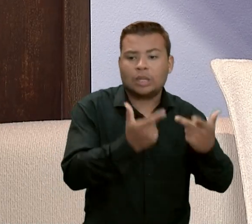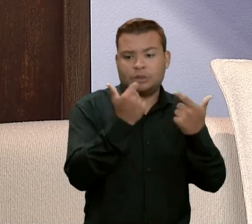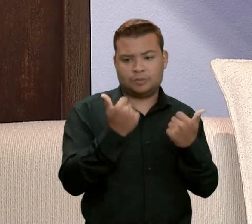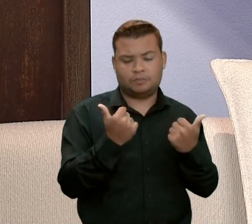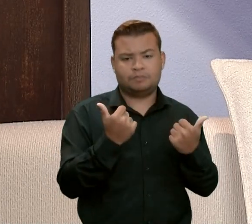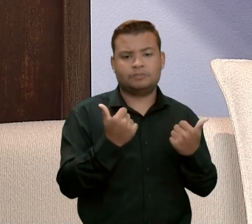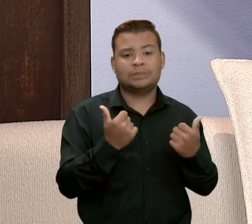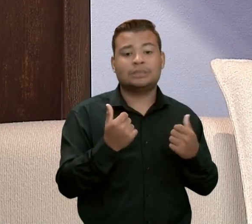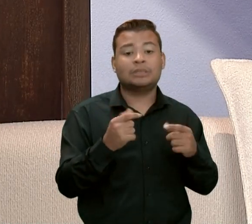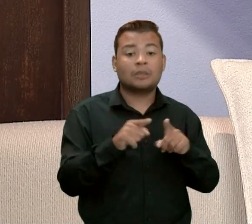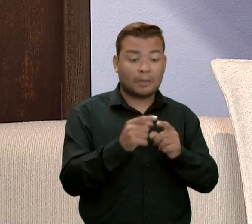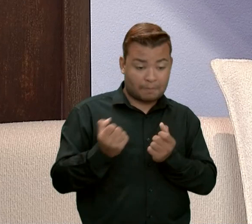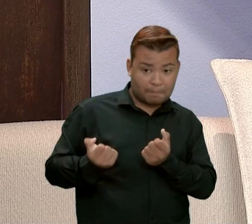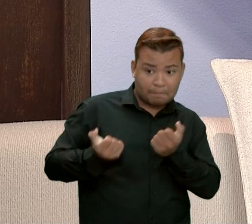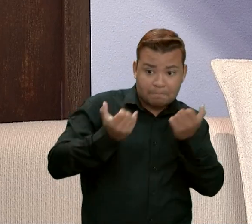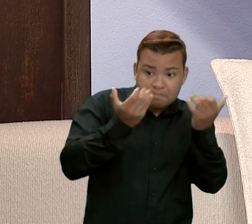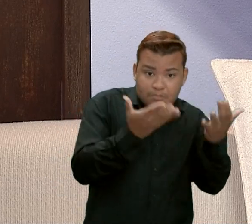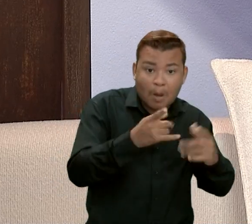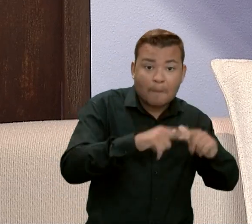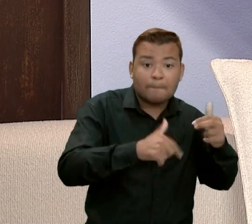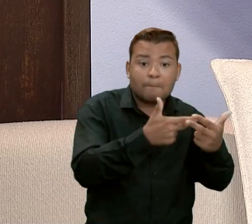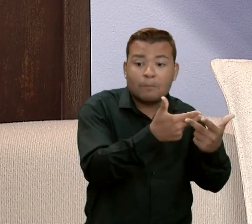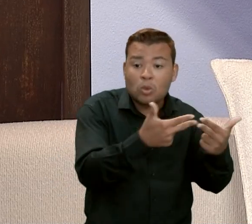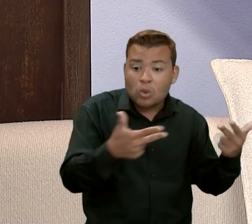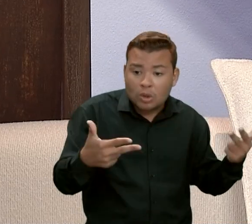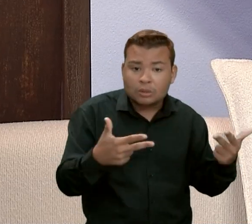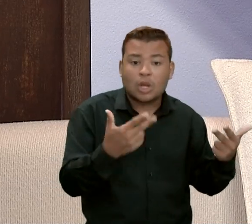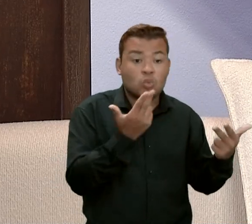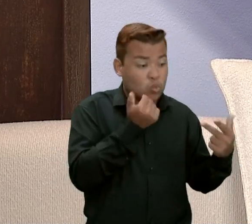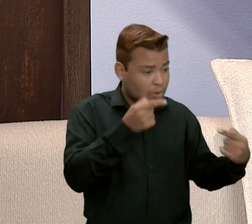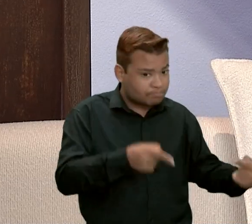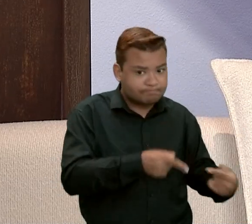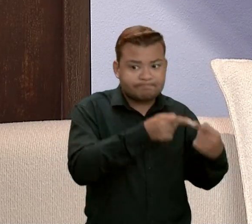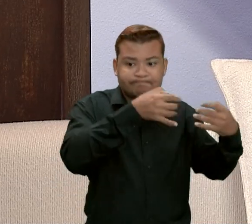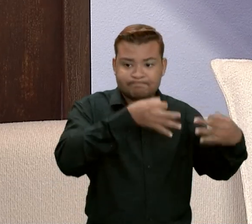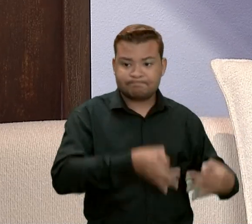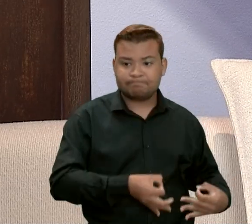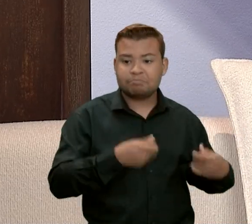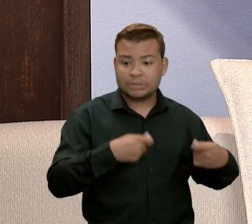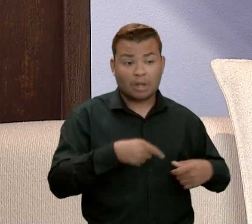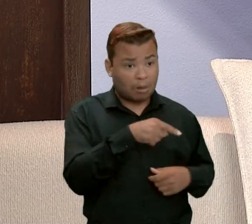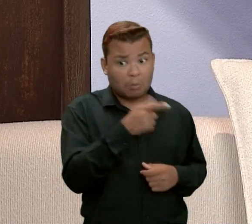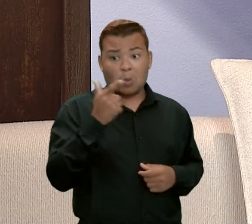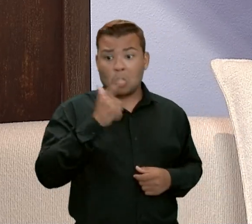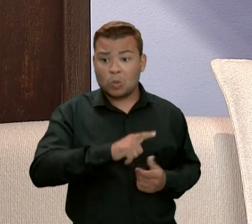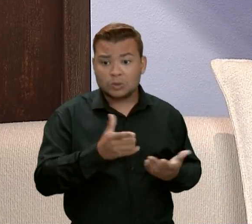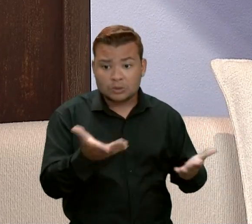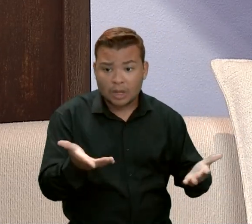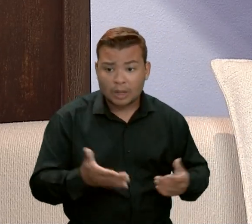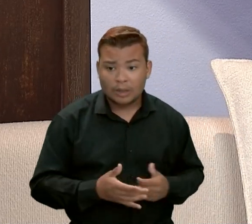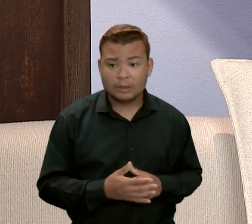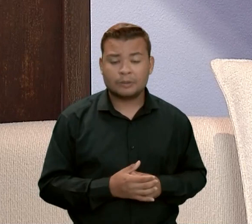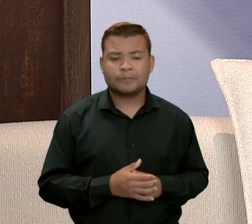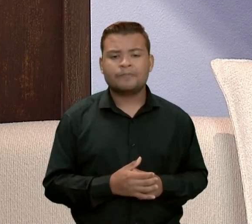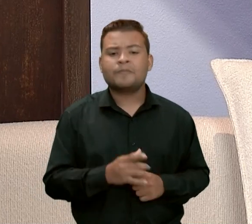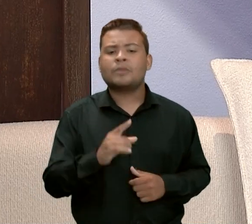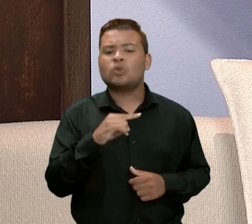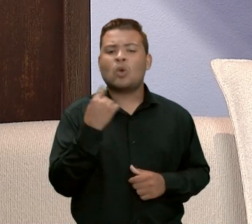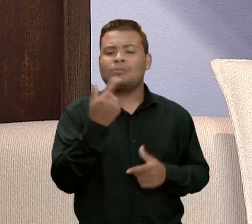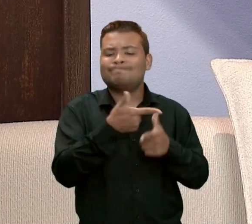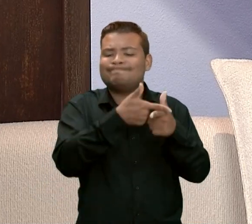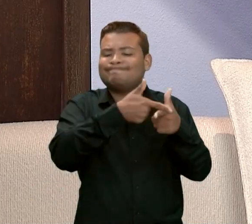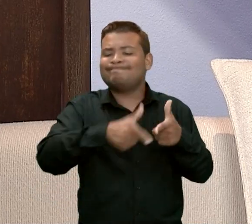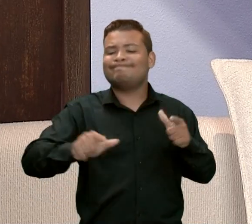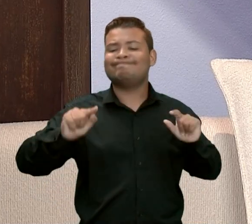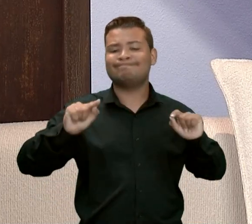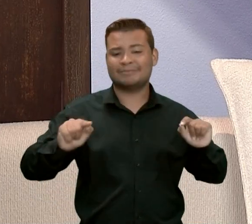um produto que ele atenda à questão nutricional. Ele atende. Então, qual é o nosso problema?